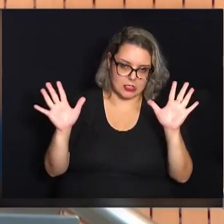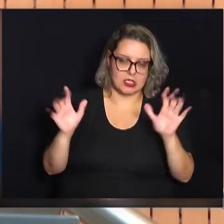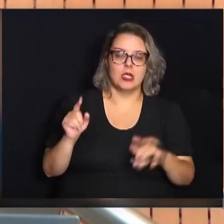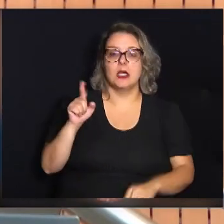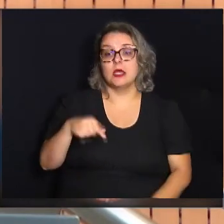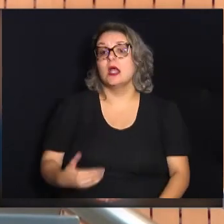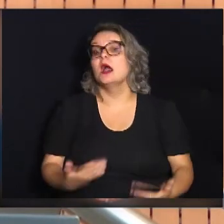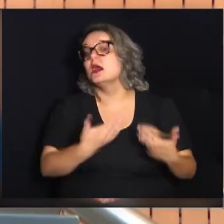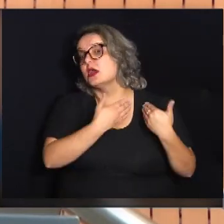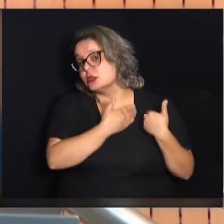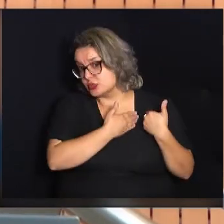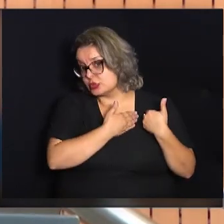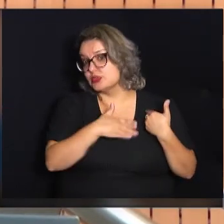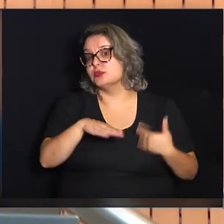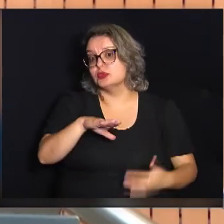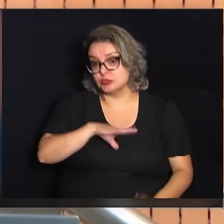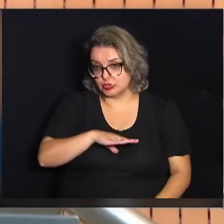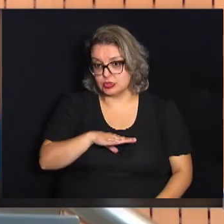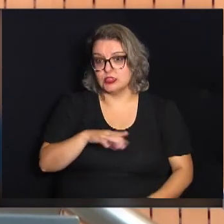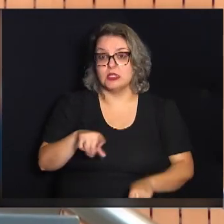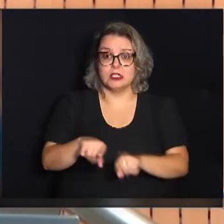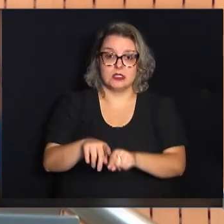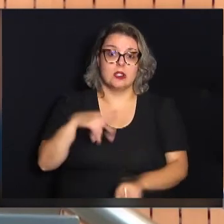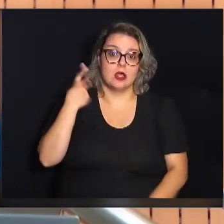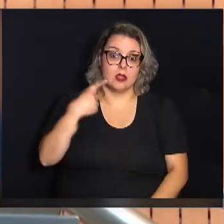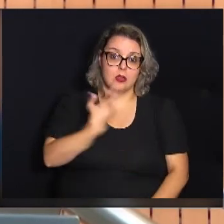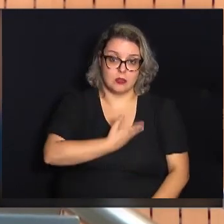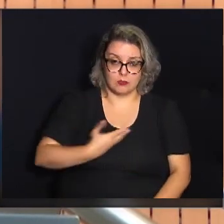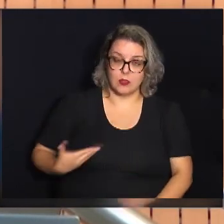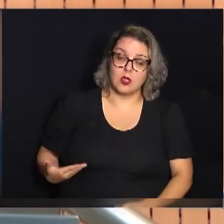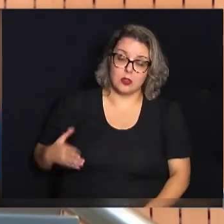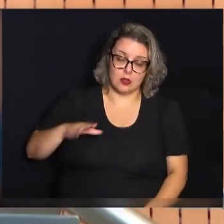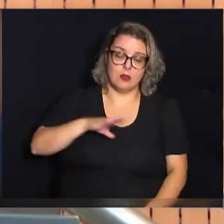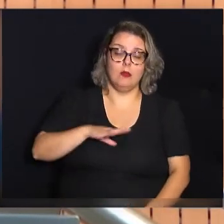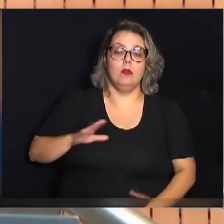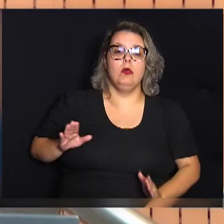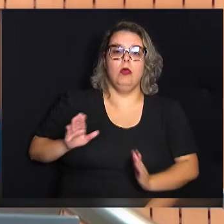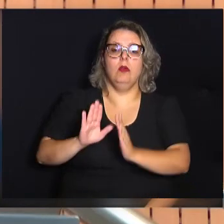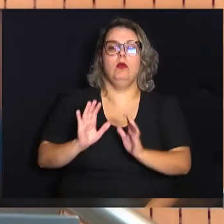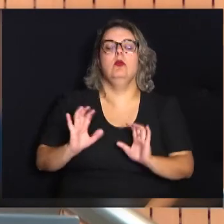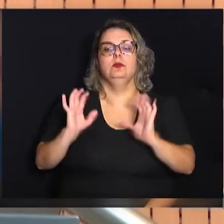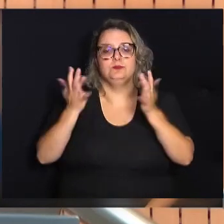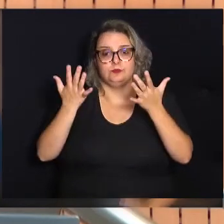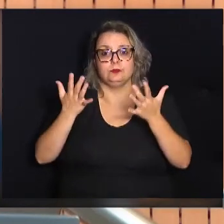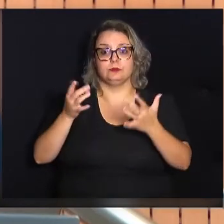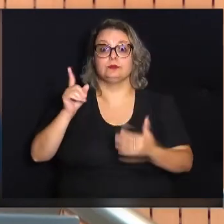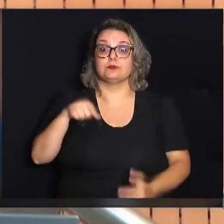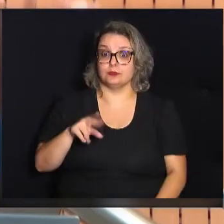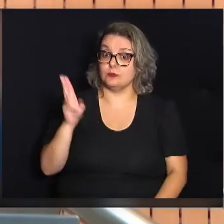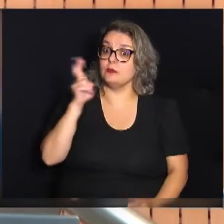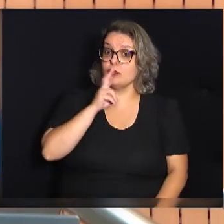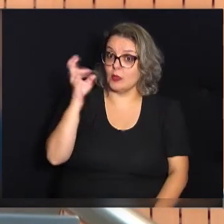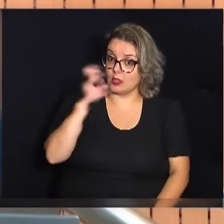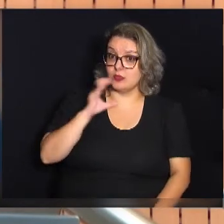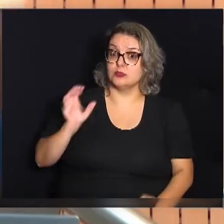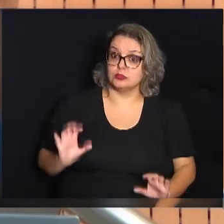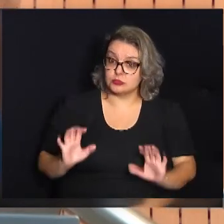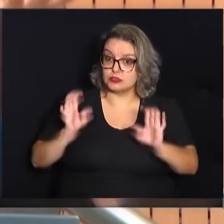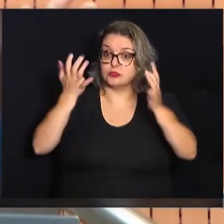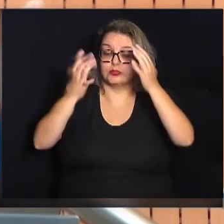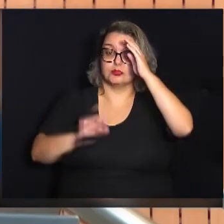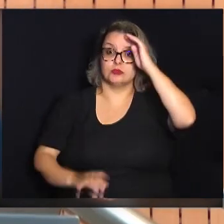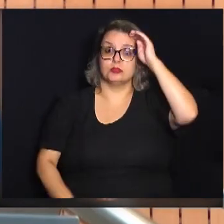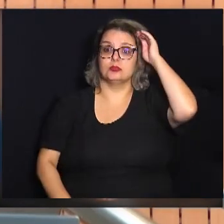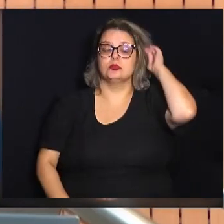sublinhar esse tema, que é a responsabilidade do município e da política municipal frente a esse fenômeno, que é um fenômeno, né? É a